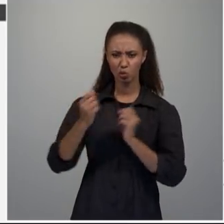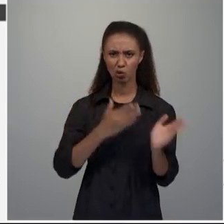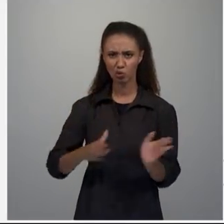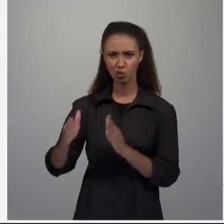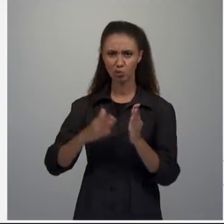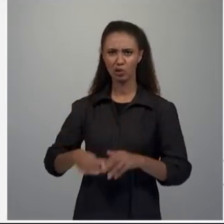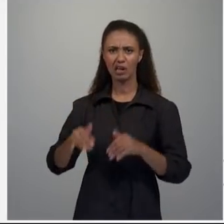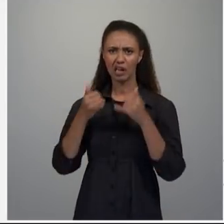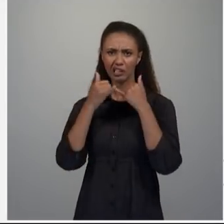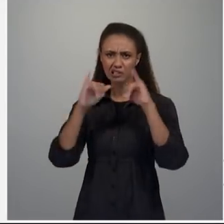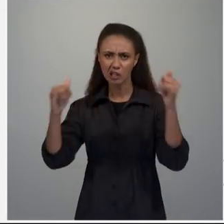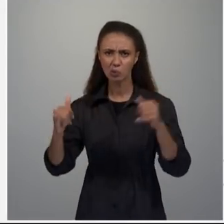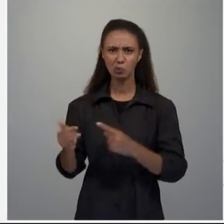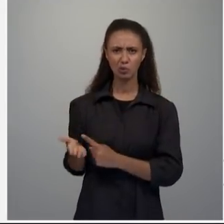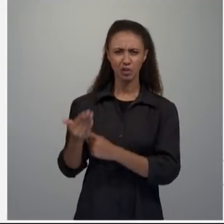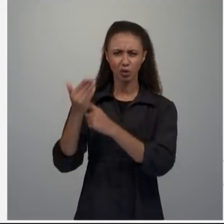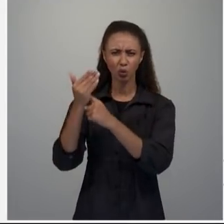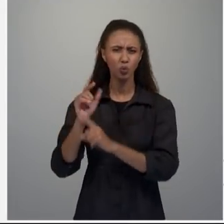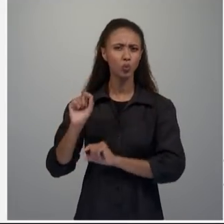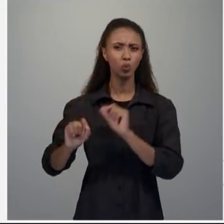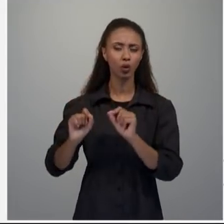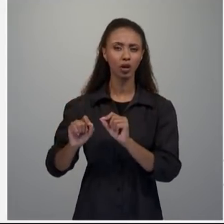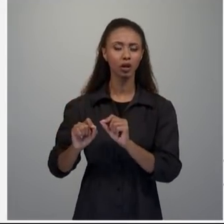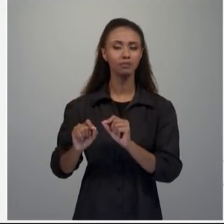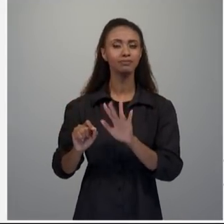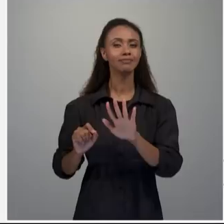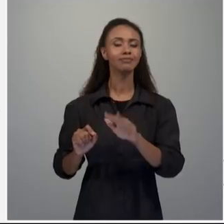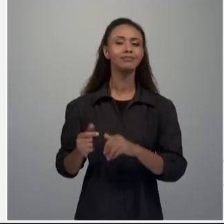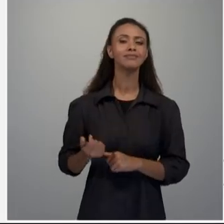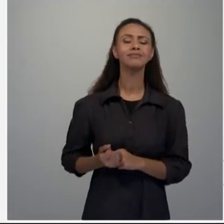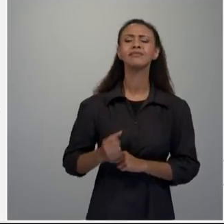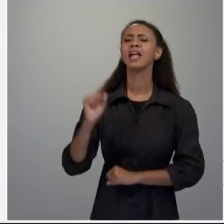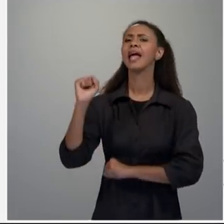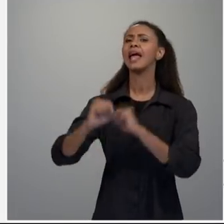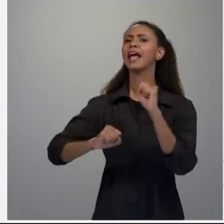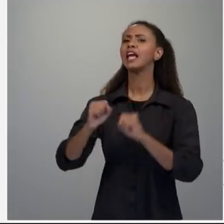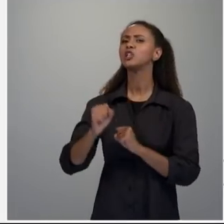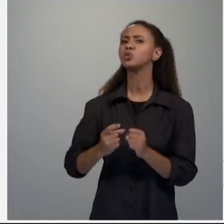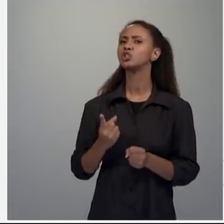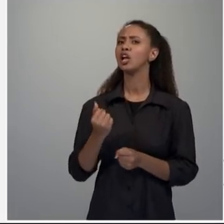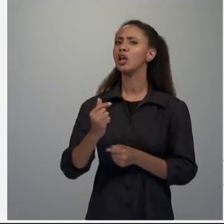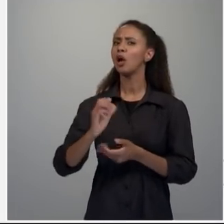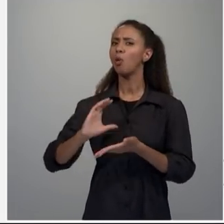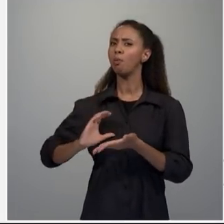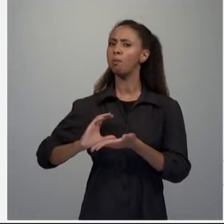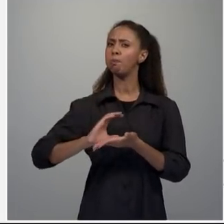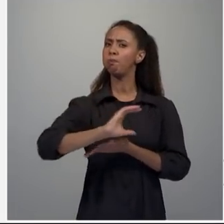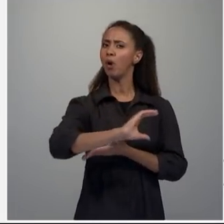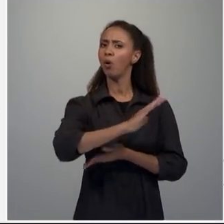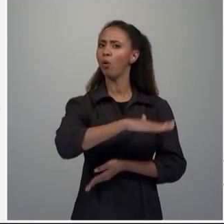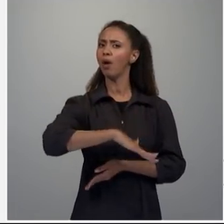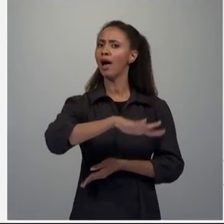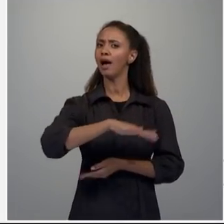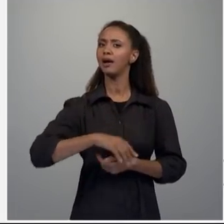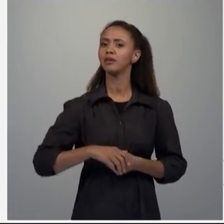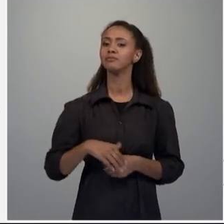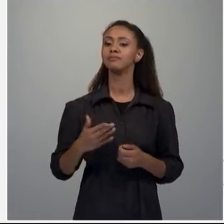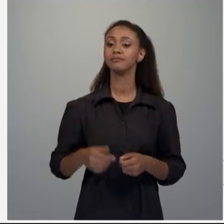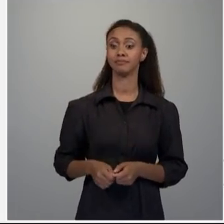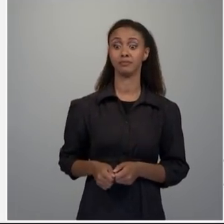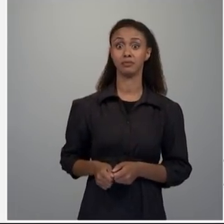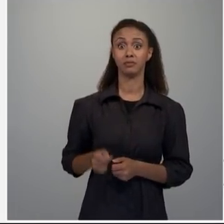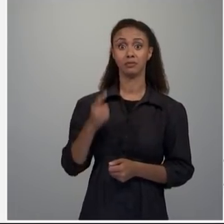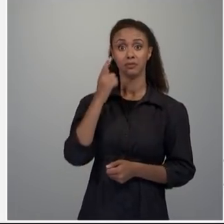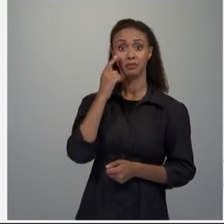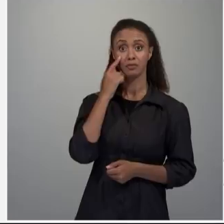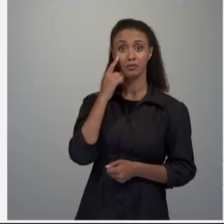tecnologia eu posso perguntar a vocês sem a qual indústria que investe mais nessa área de robótica tá aqui ó o número 46